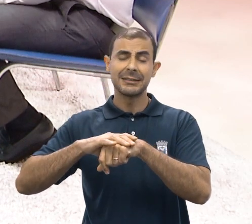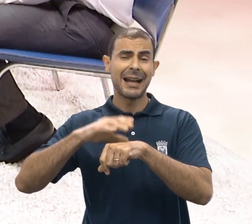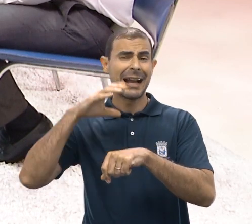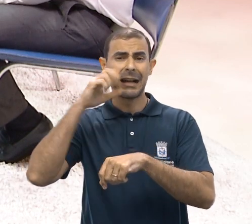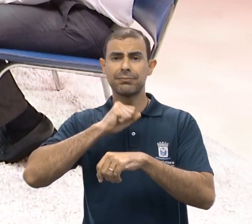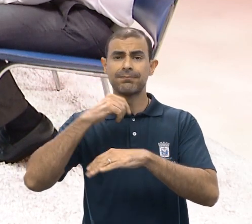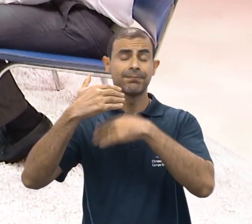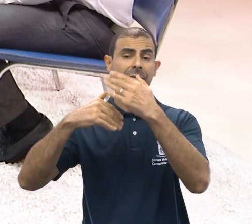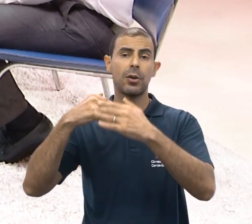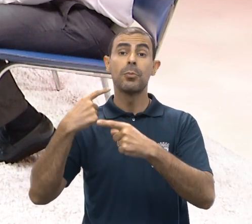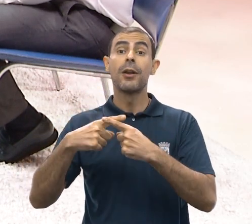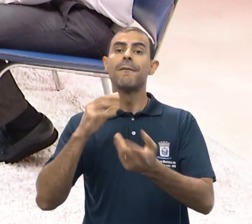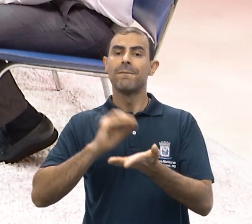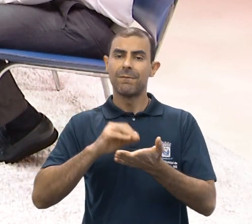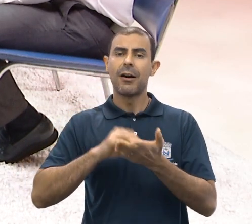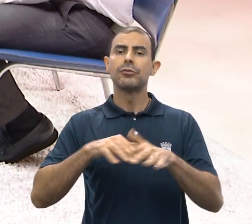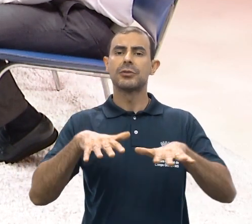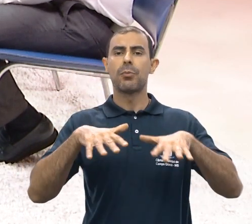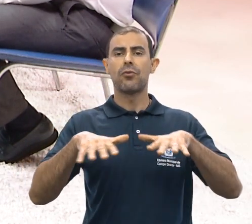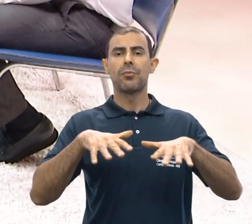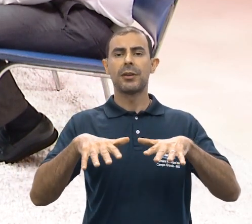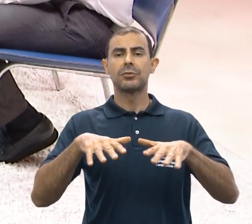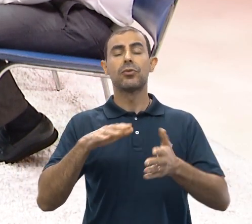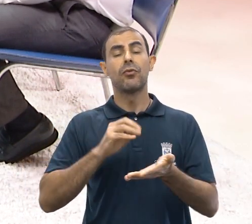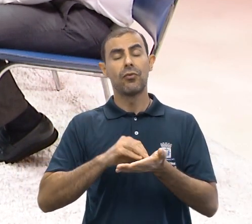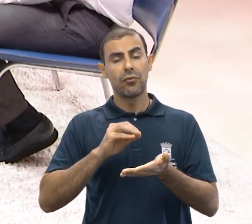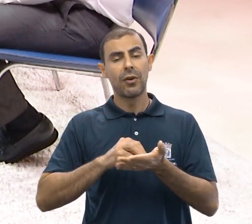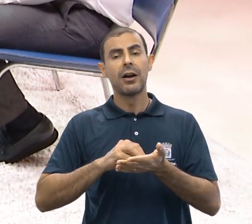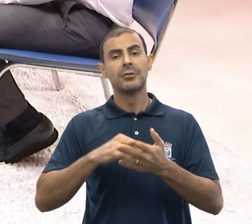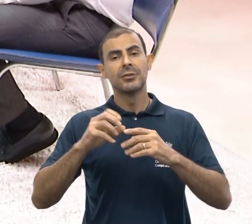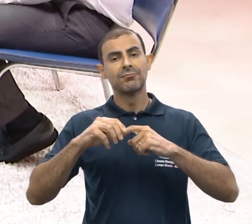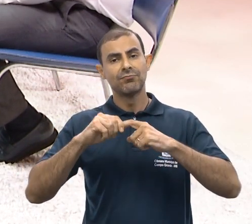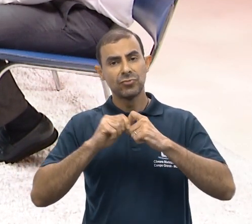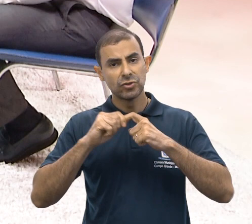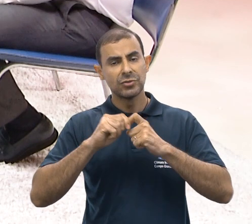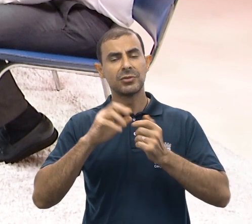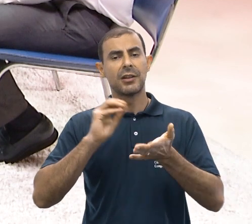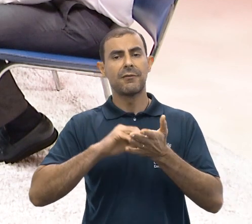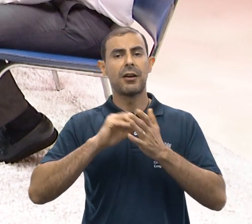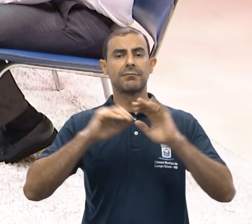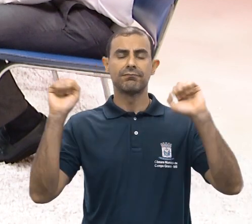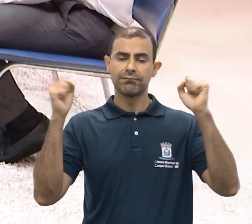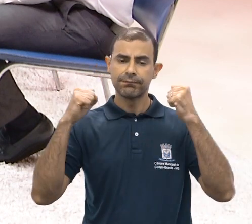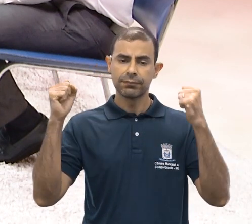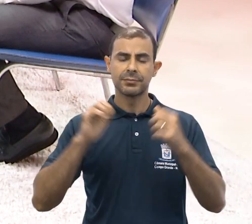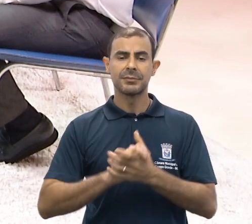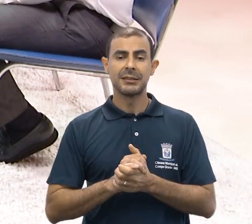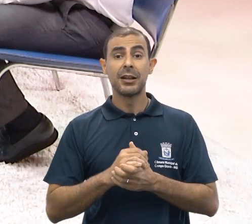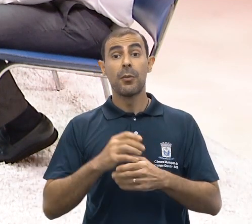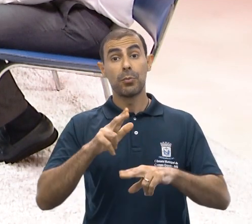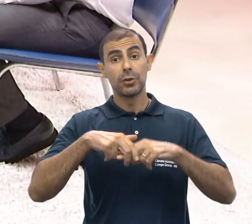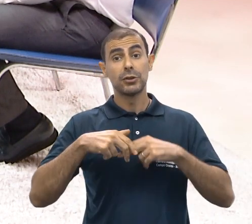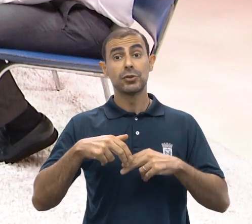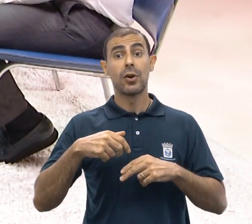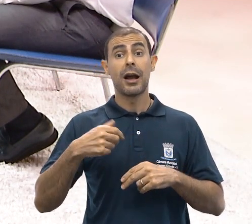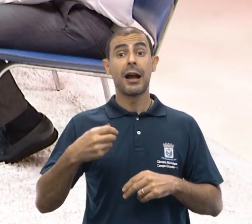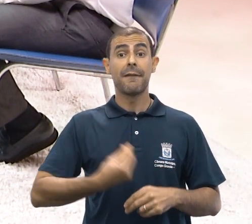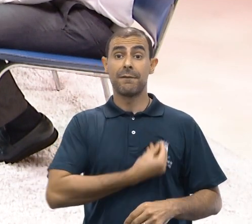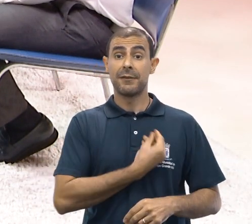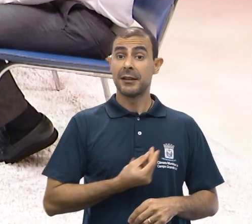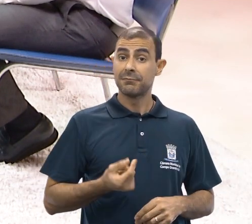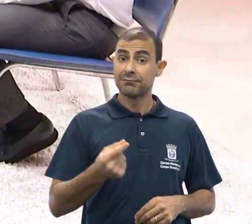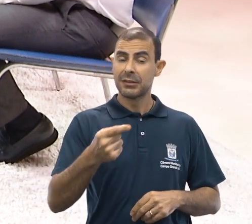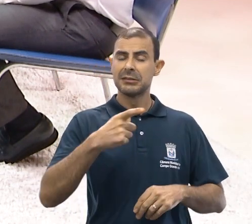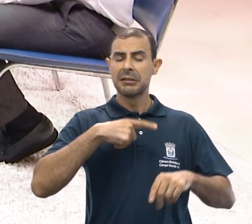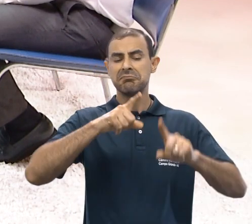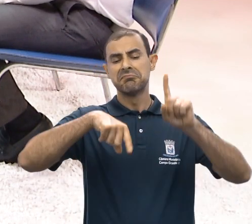porque não sai, não faz atividade física, não faz a reabilitação, então é muito variável, varia muito